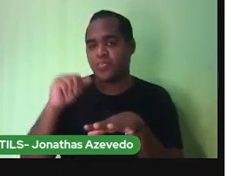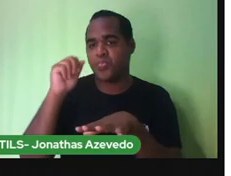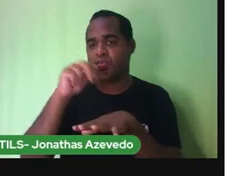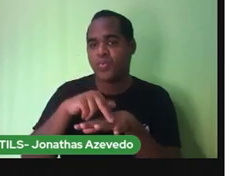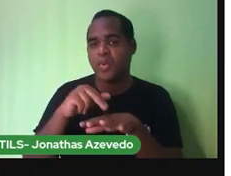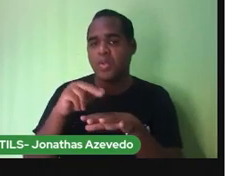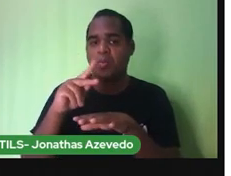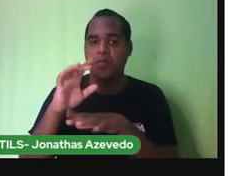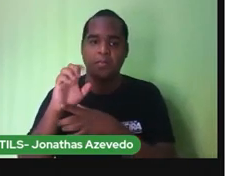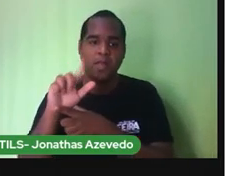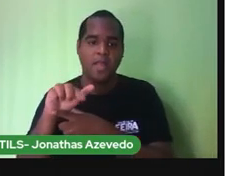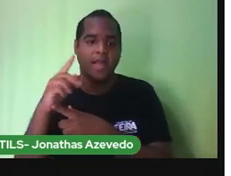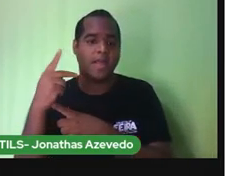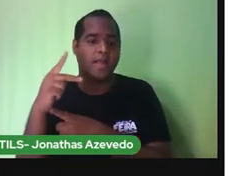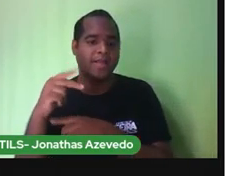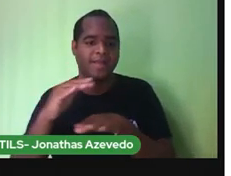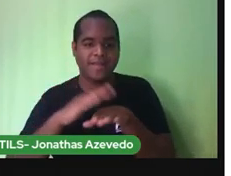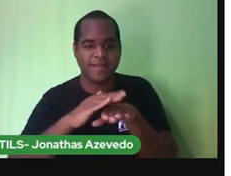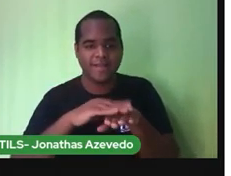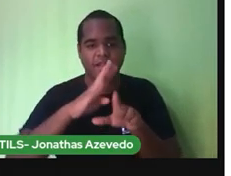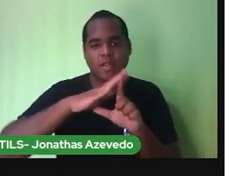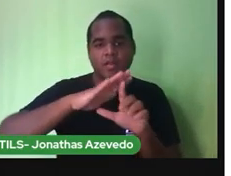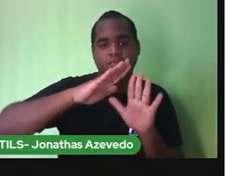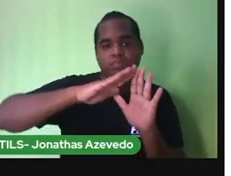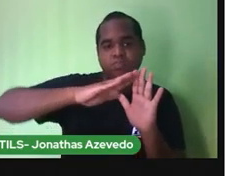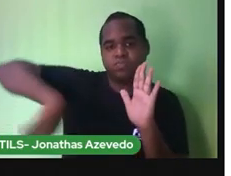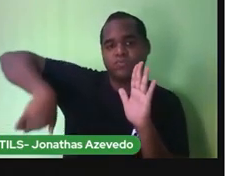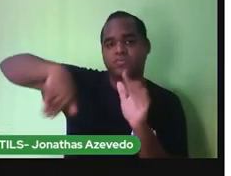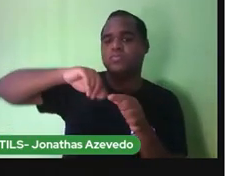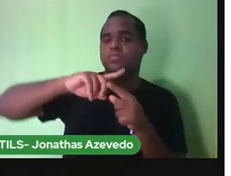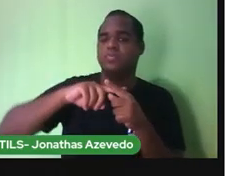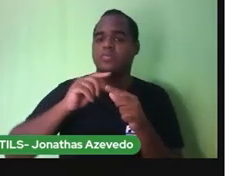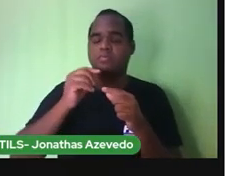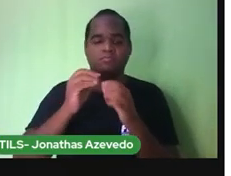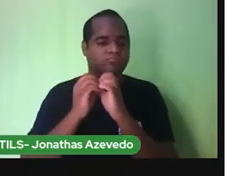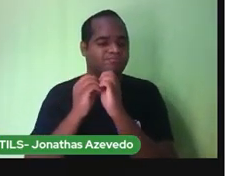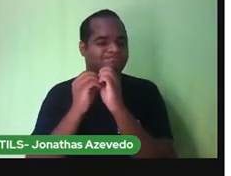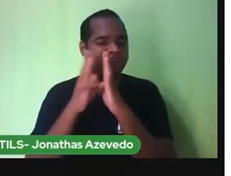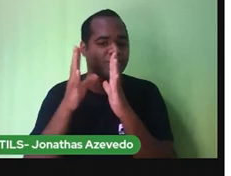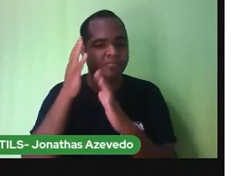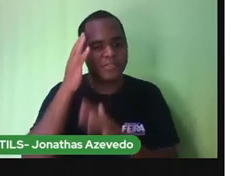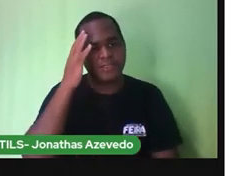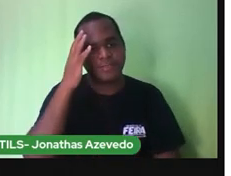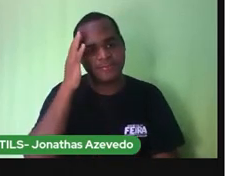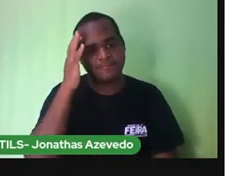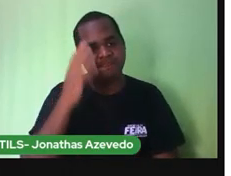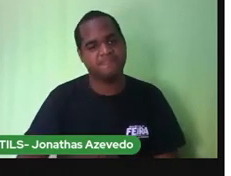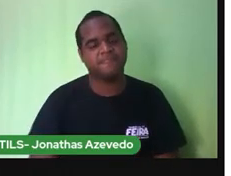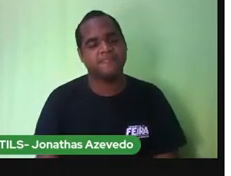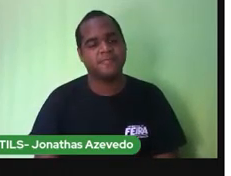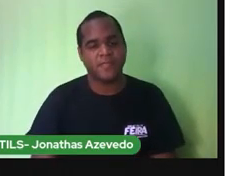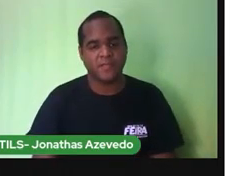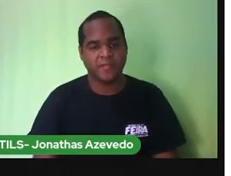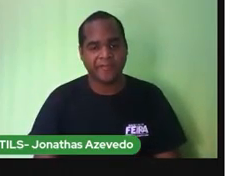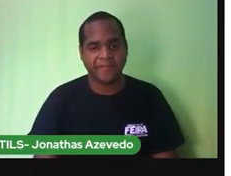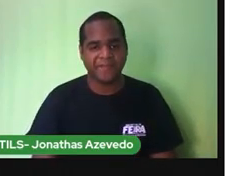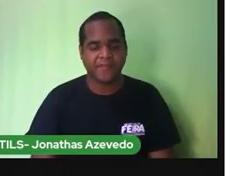pé do cavalo levou um coice criou um galo